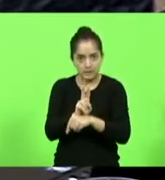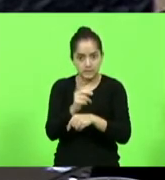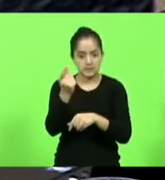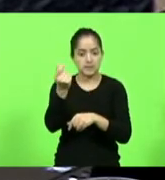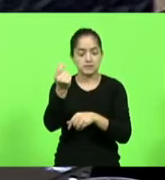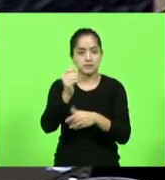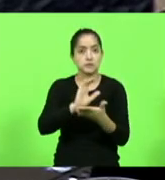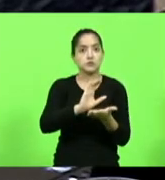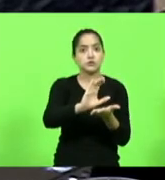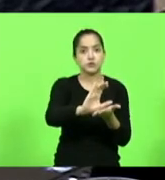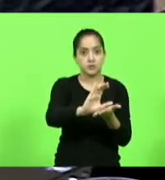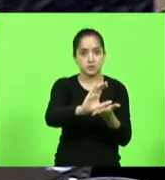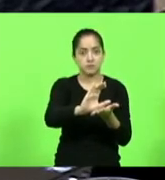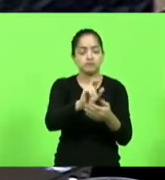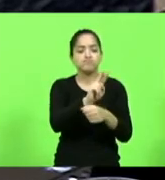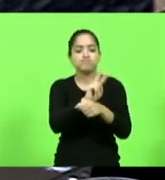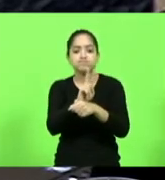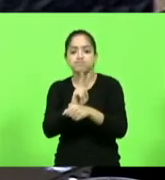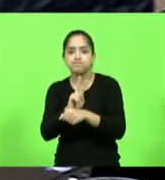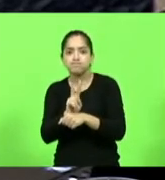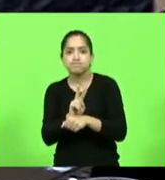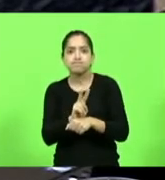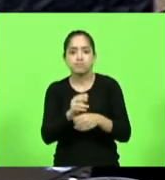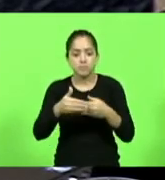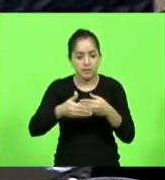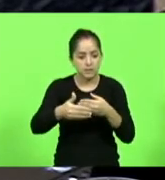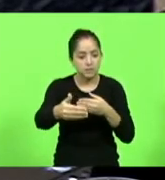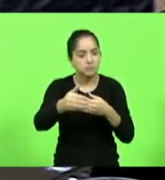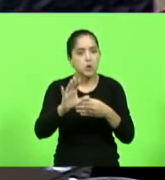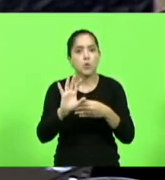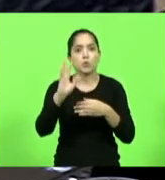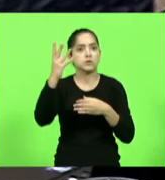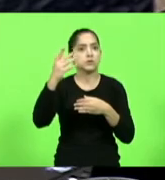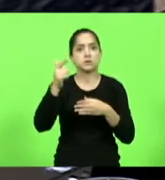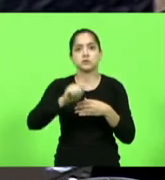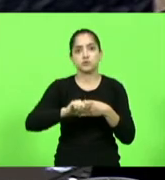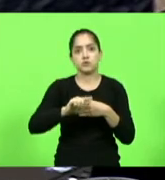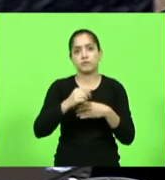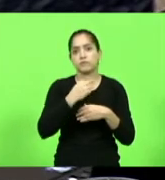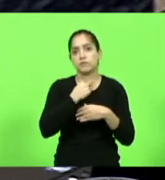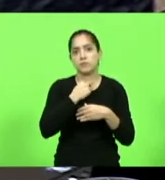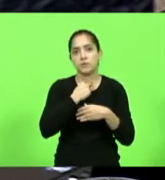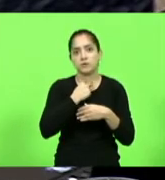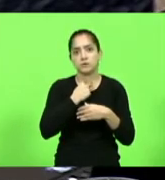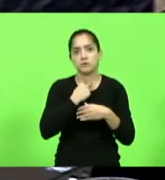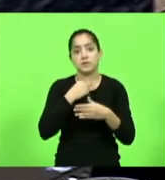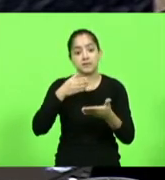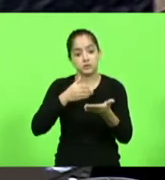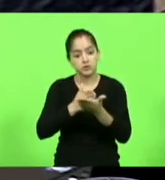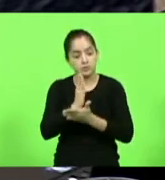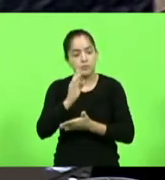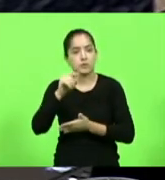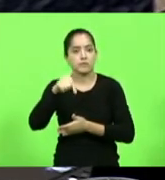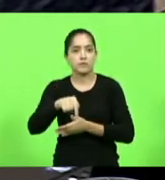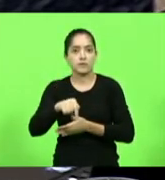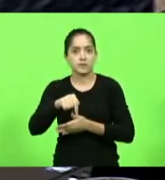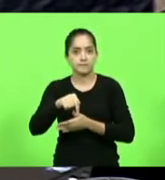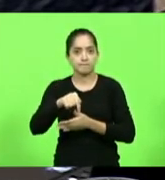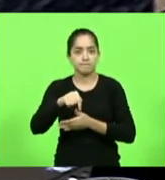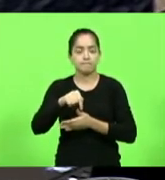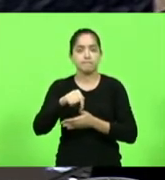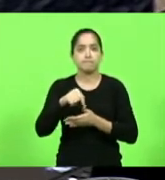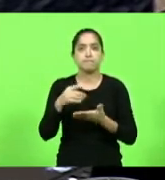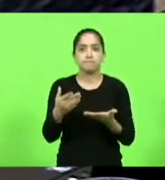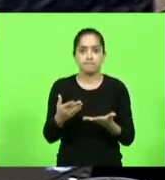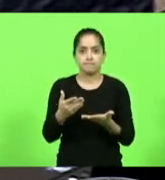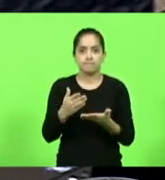feitos para que isso não ocorra mais em Santa Catarina com o dinheiro de empréstimo que nós aprovamos aqui. Essa era a